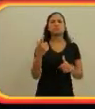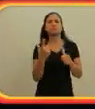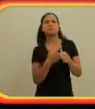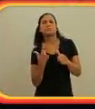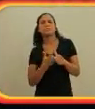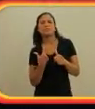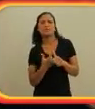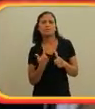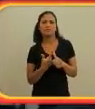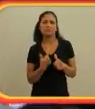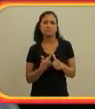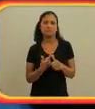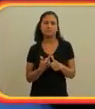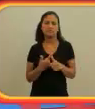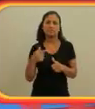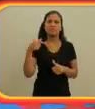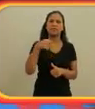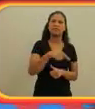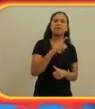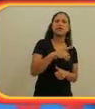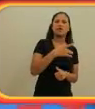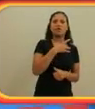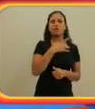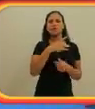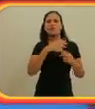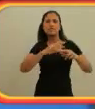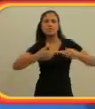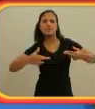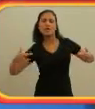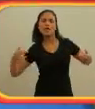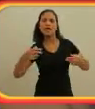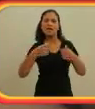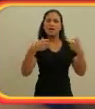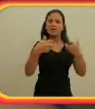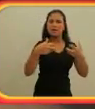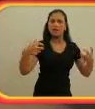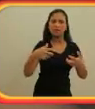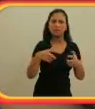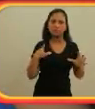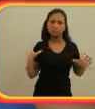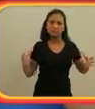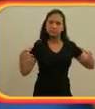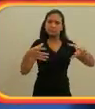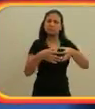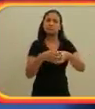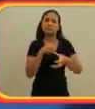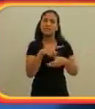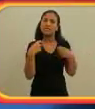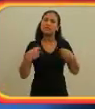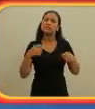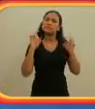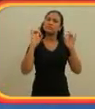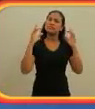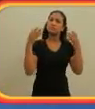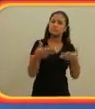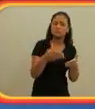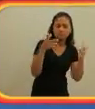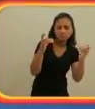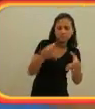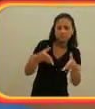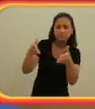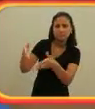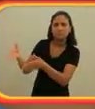e um sapato. É uma órtese dinâmica constituída por cordas elásticas que são ajustadas de acordo